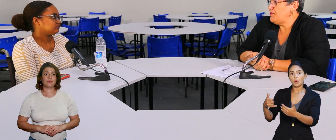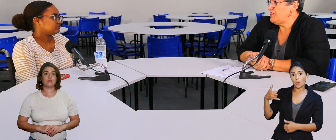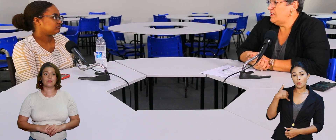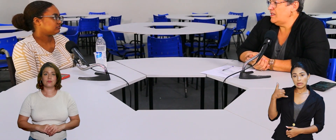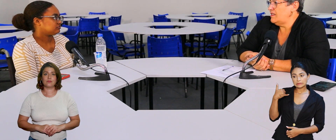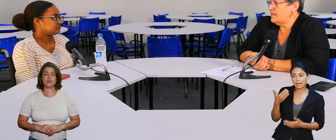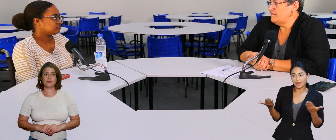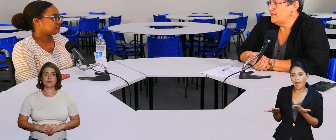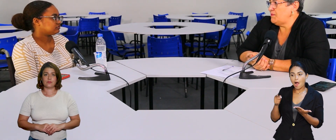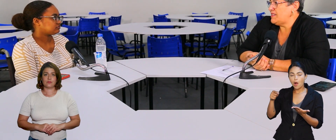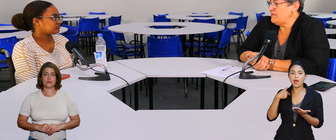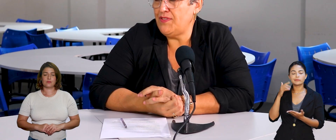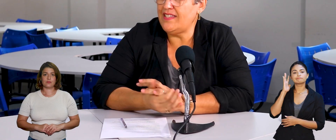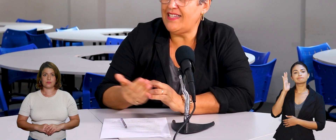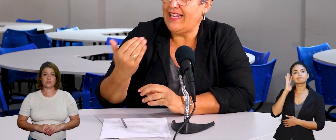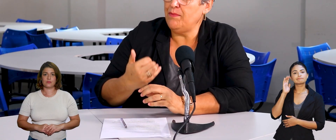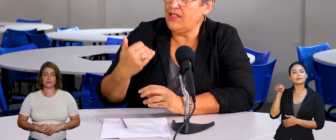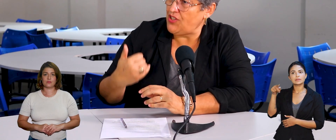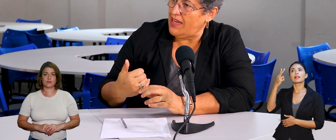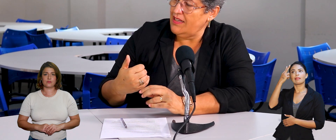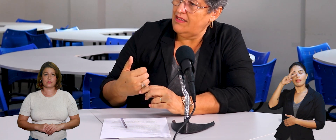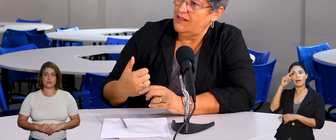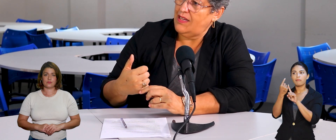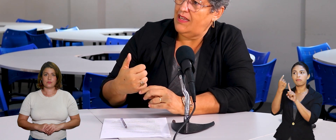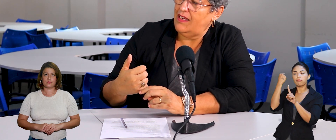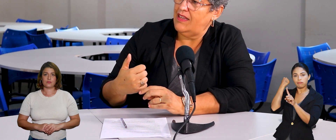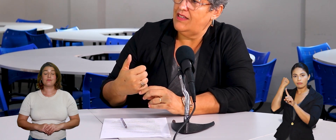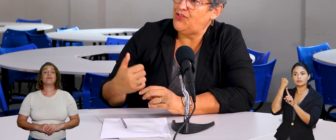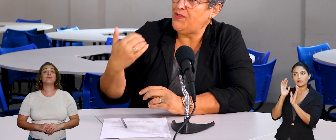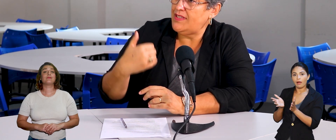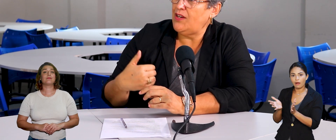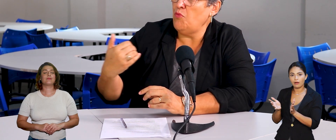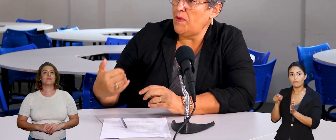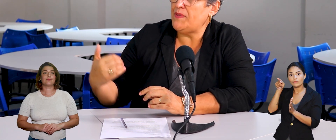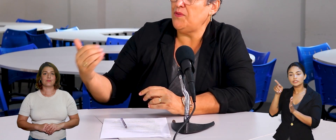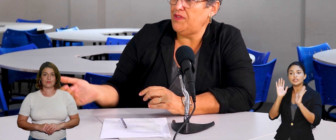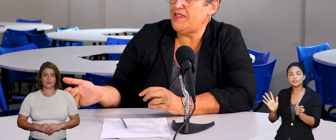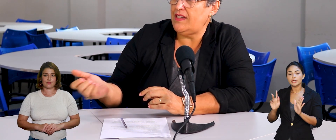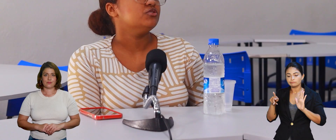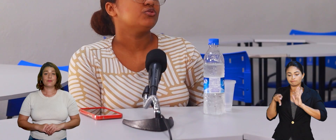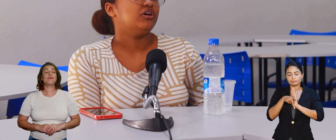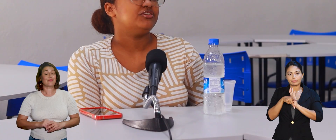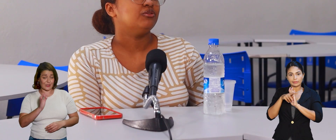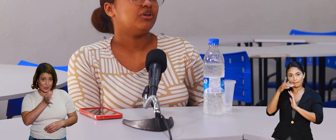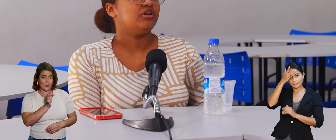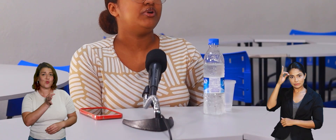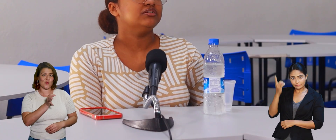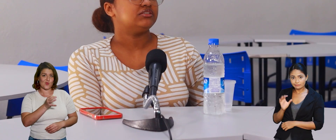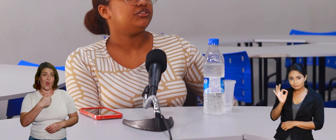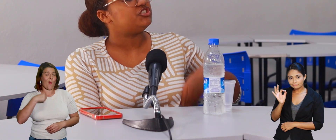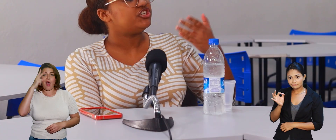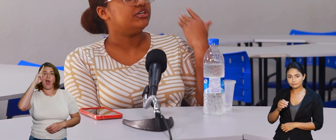idade, imagino que você se lembra já de você como uma pessoa com deficiência. Isso, eu não